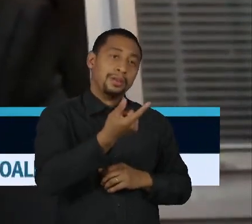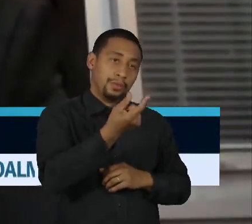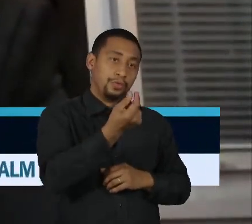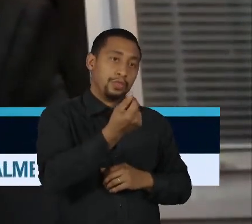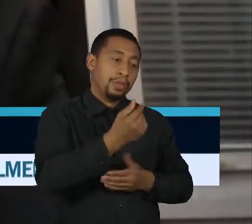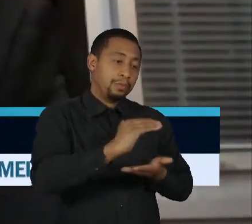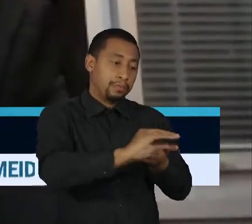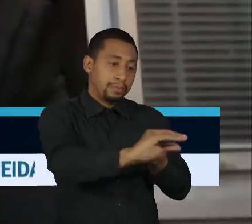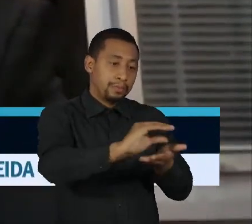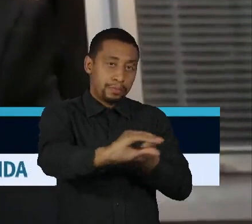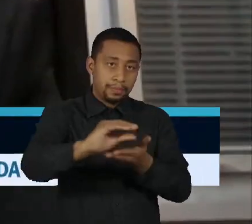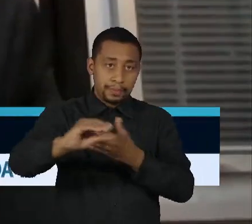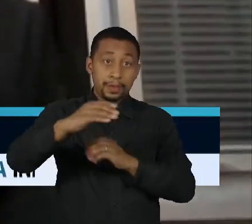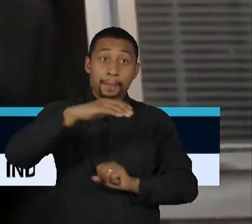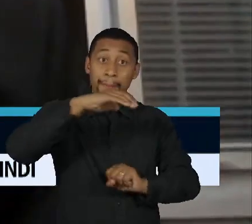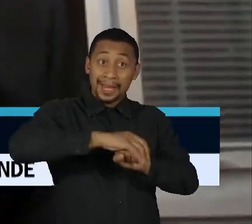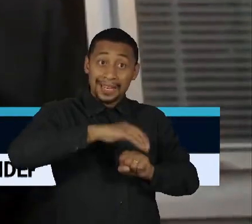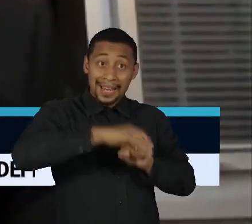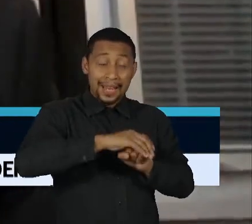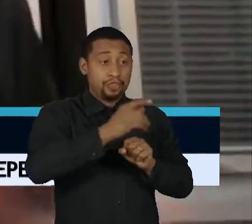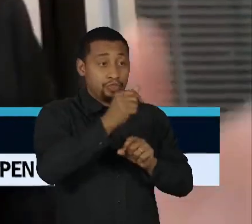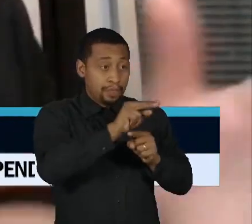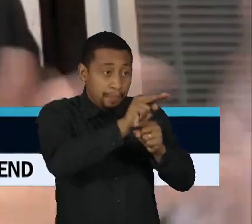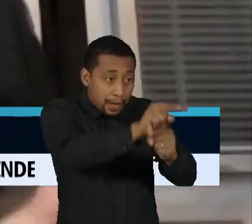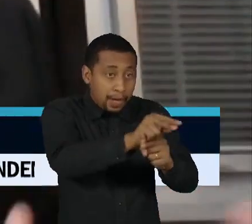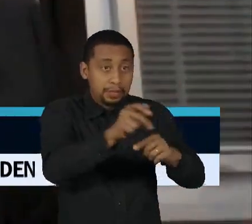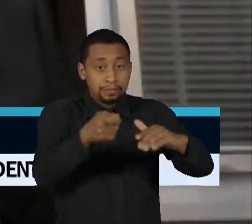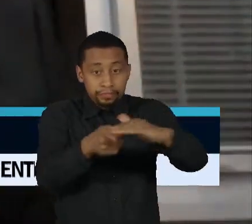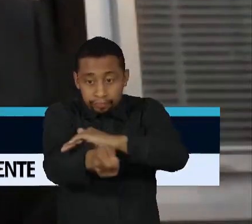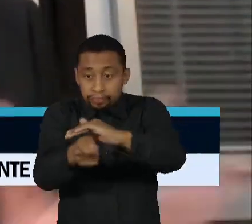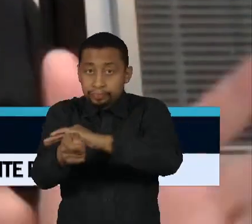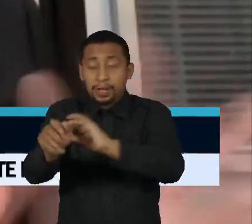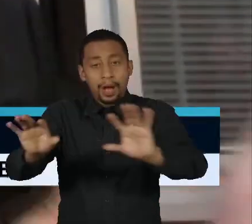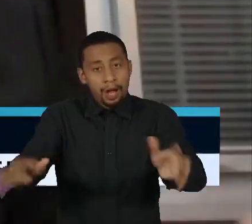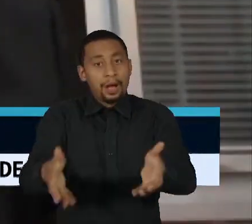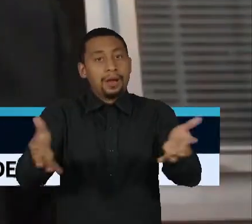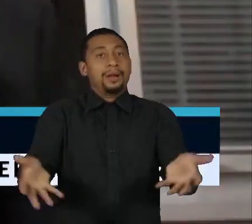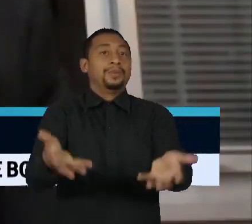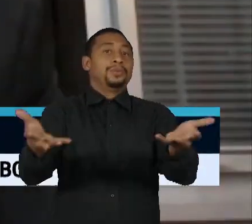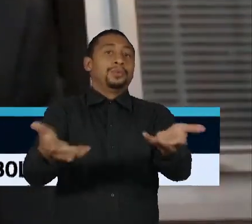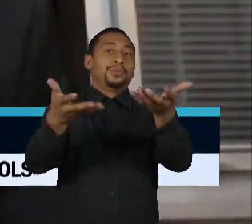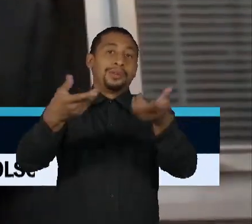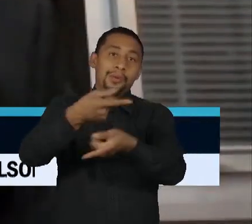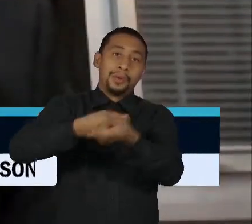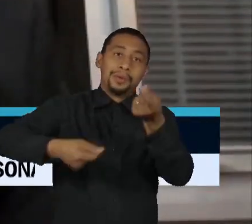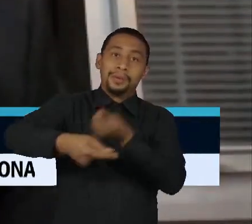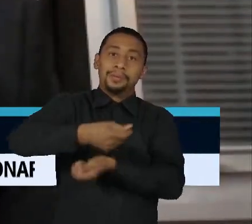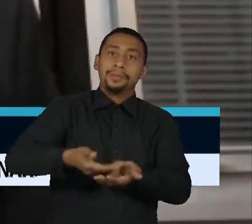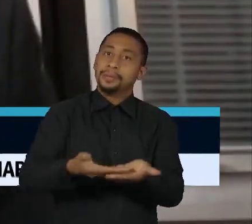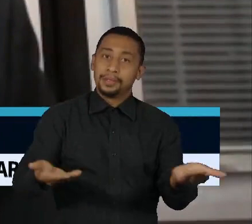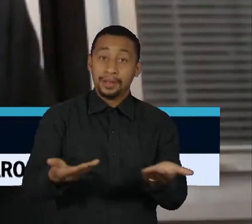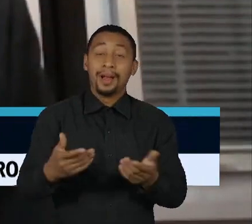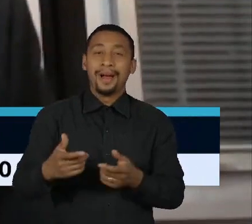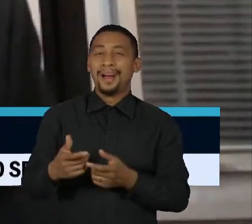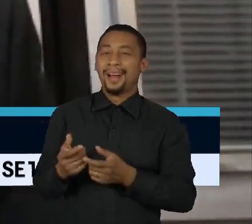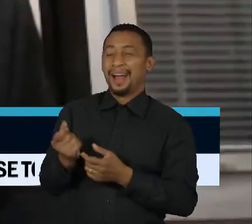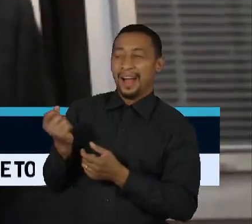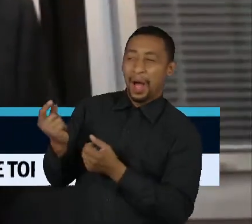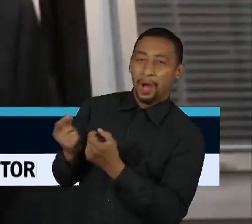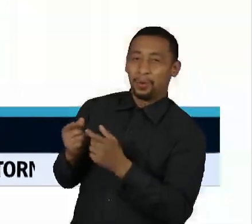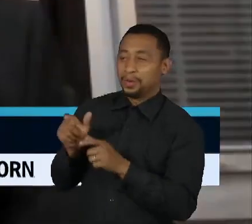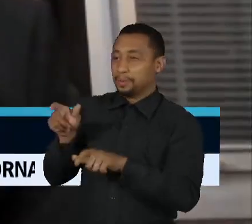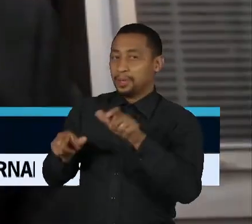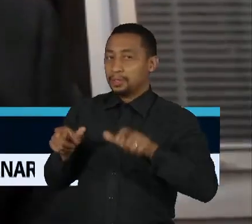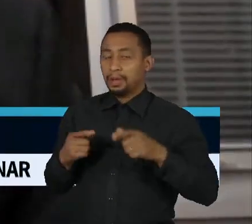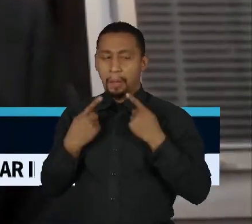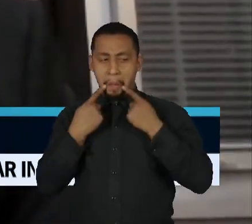investimentos. E ele não expulsa investimentos, como é alegado em alguns críticos, né, do BNDES, que aparece naturalmente no debate